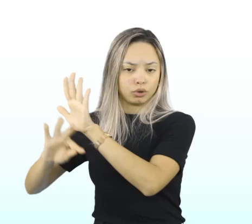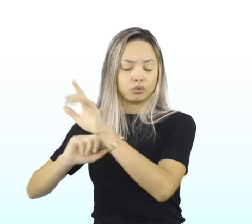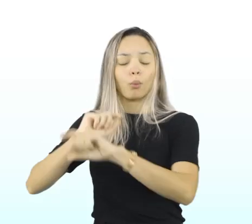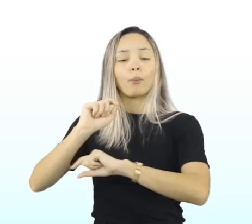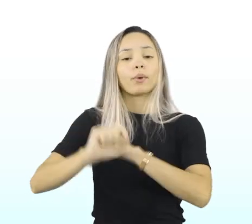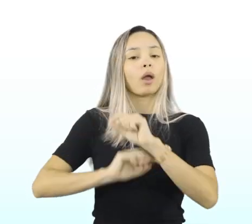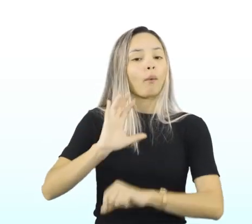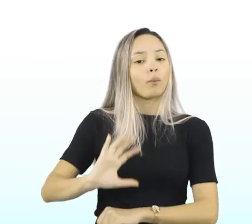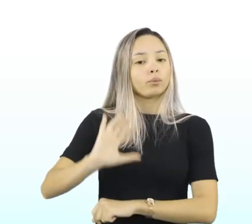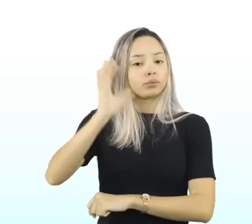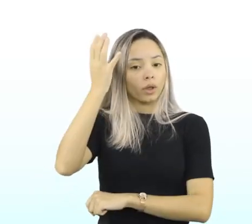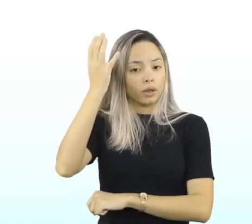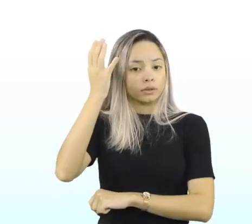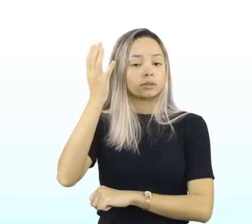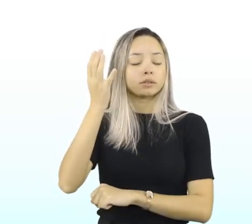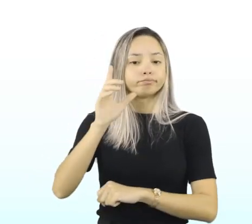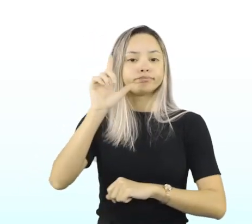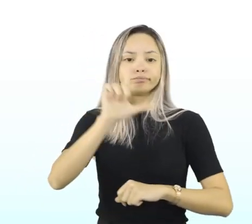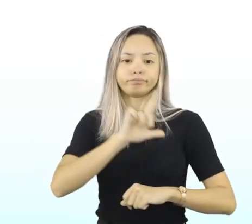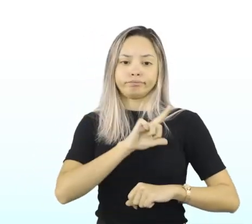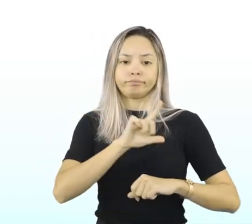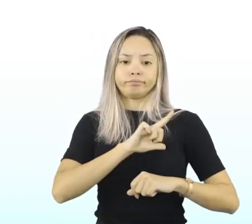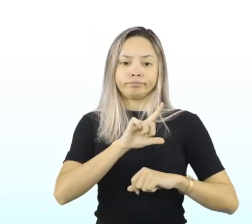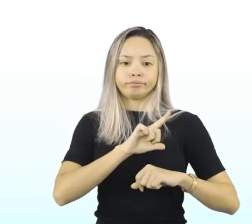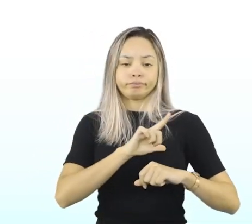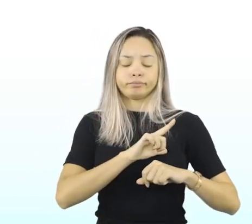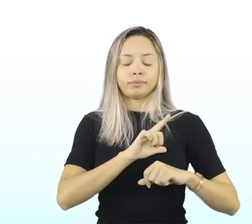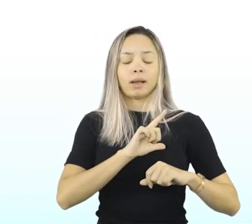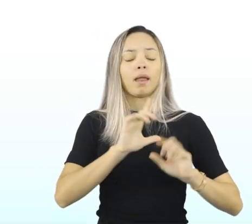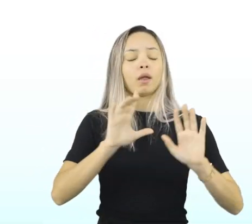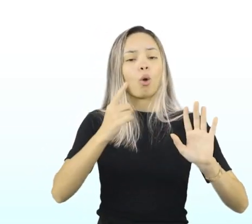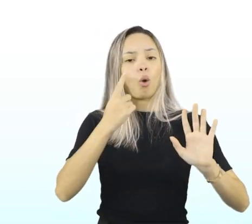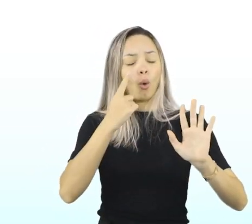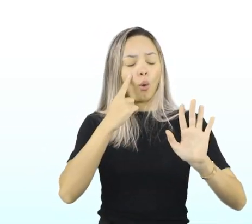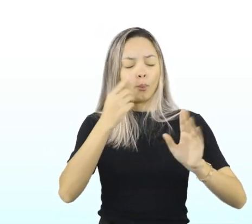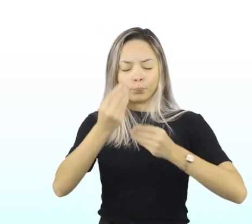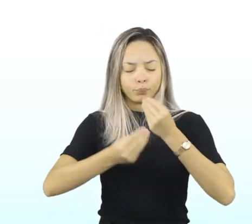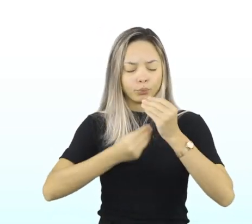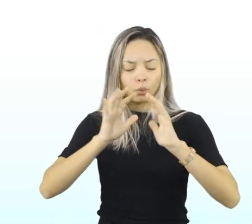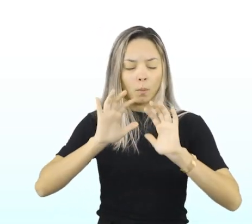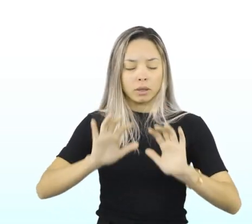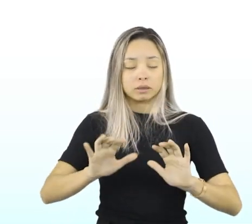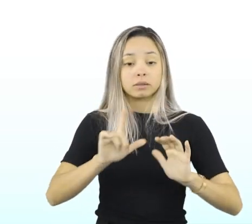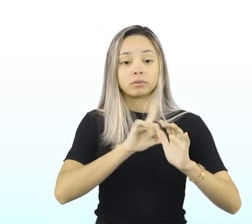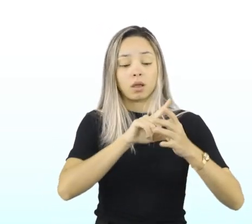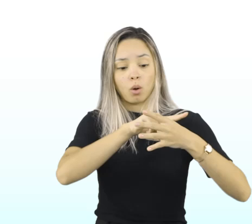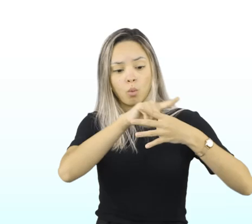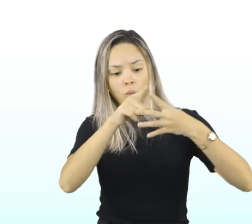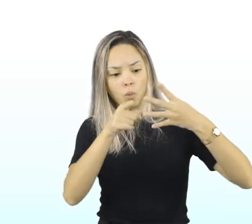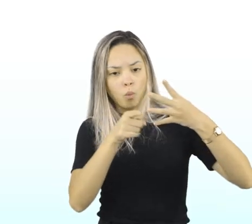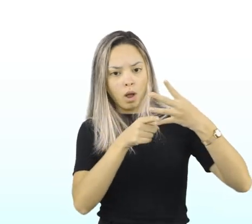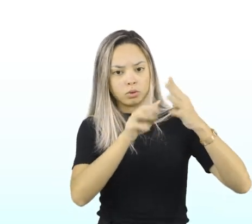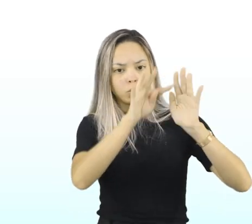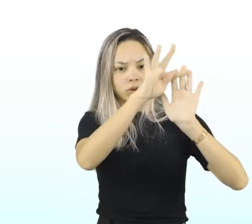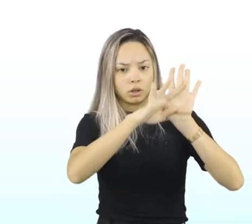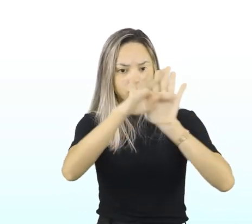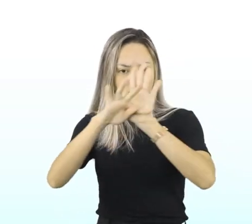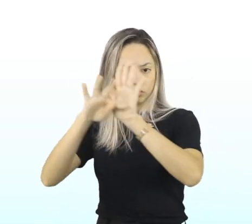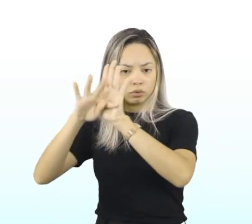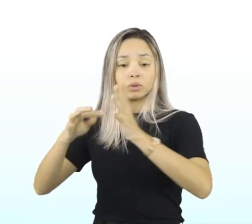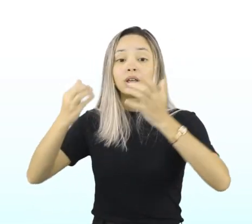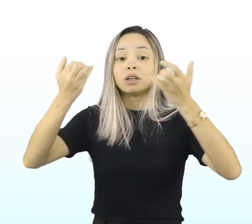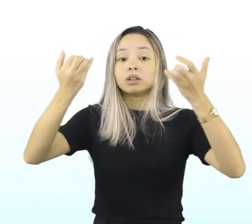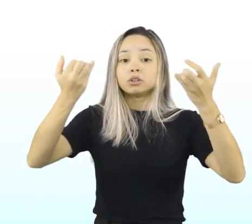aí? Uma grande intertextualidade. Por quê, professor? Como assim? Os 4